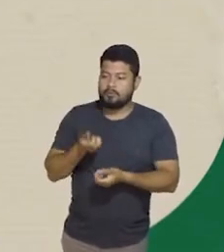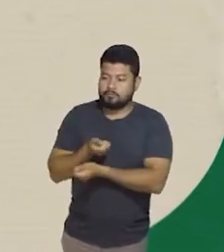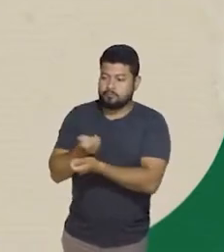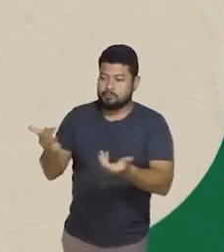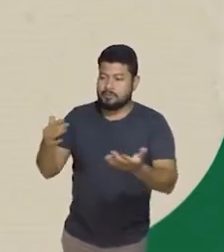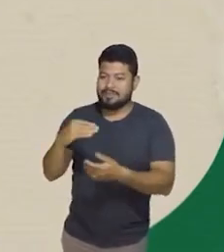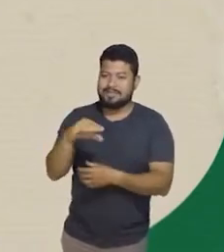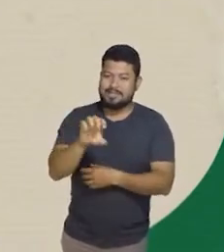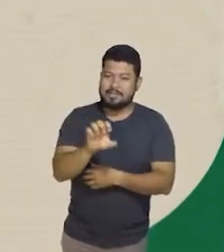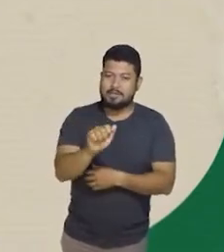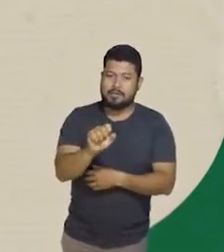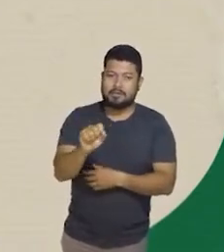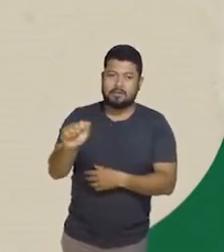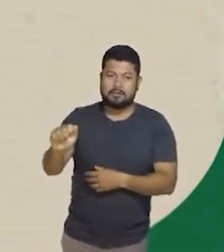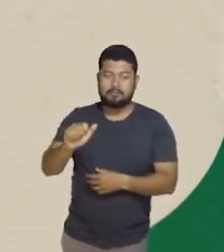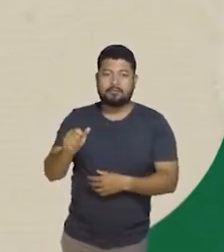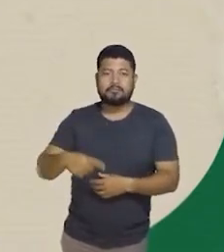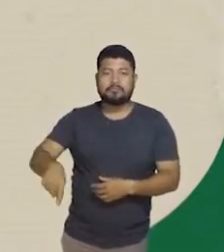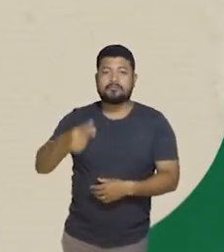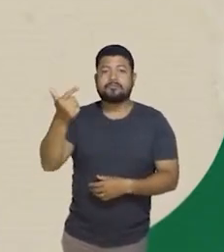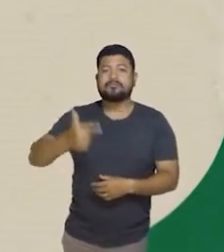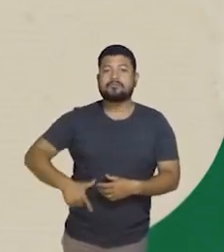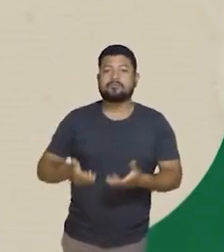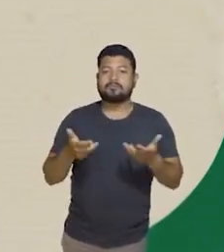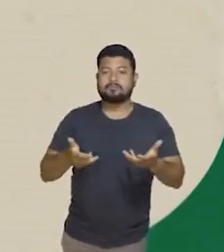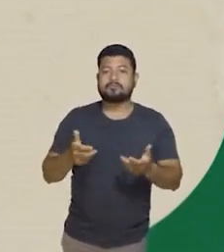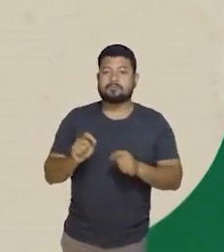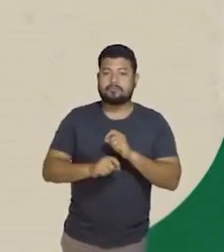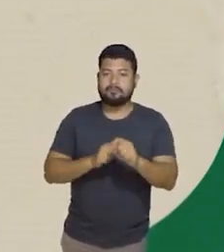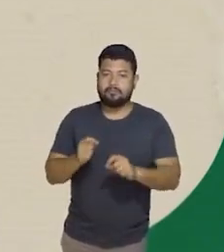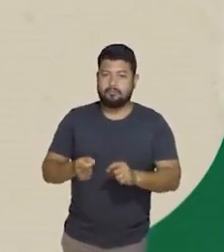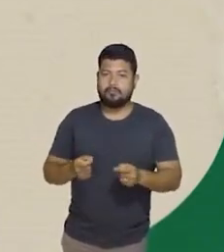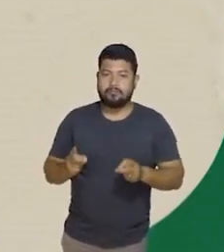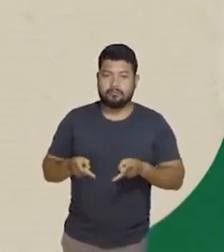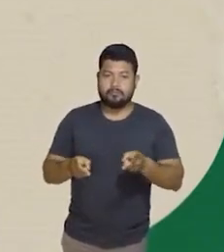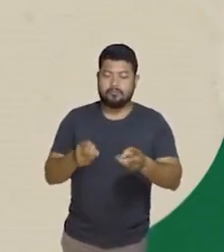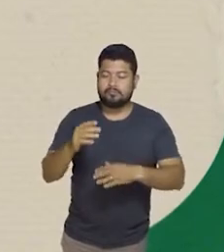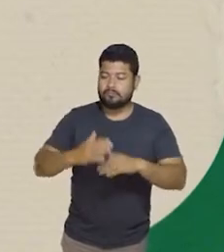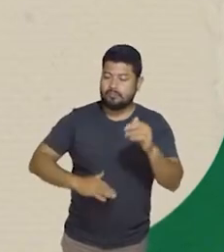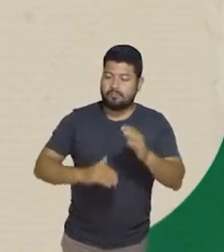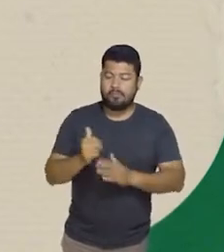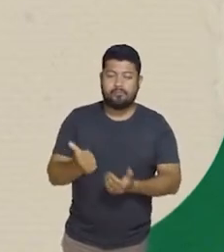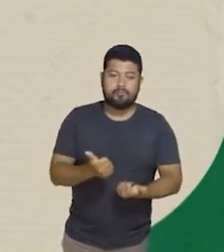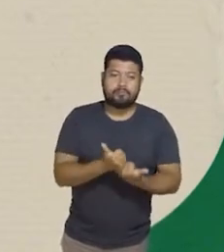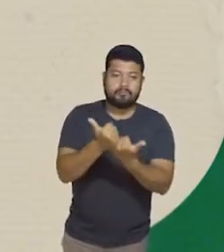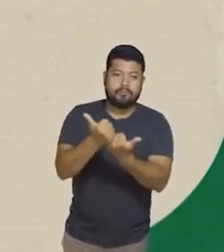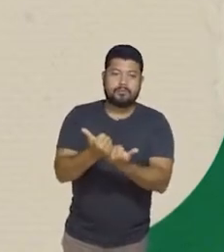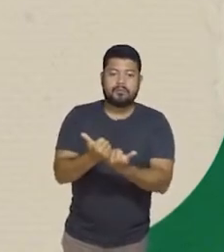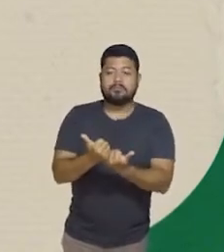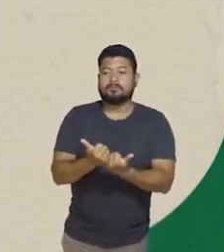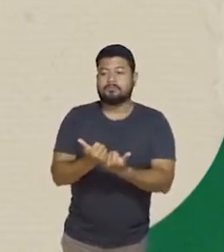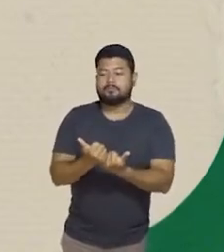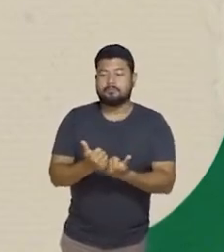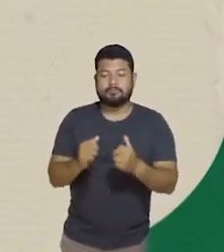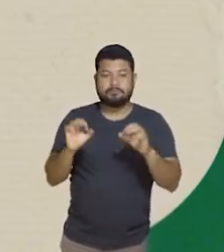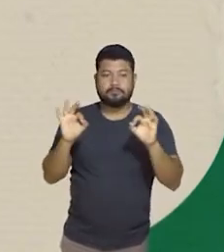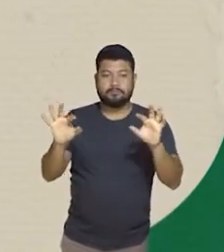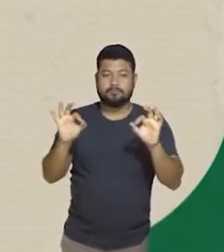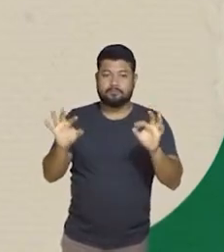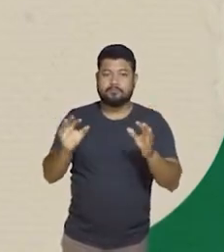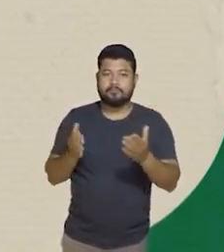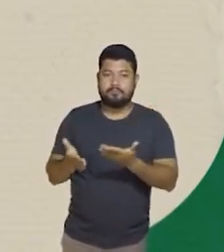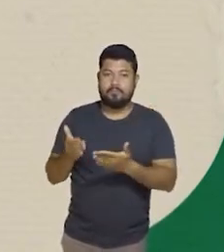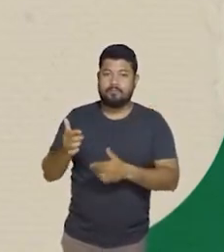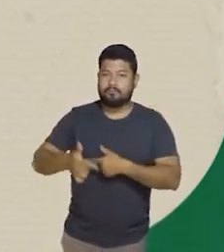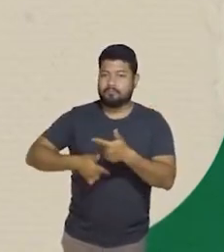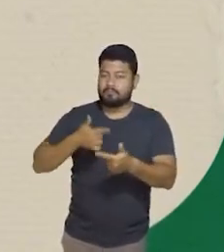gente vem buscar aqui com os parlamentares? A continuação do apoio às ações dos SISAMURES, em especial nos procedimentos